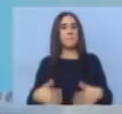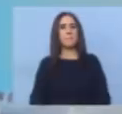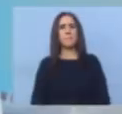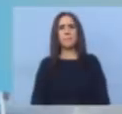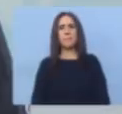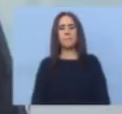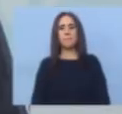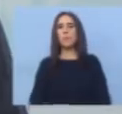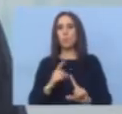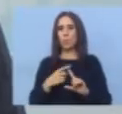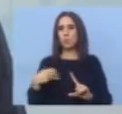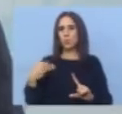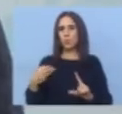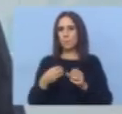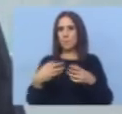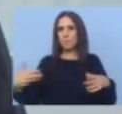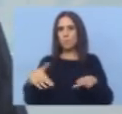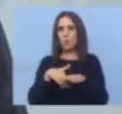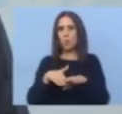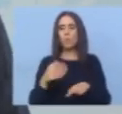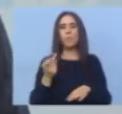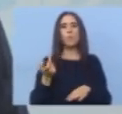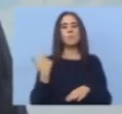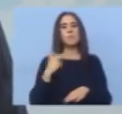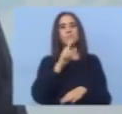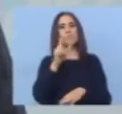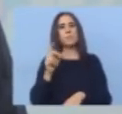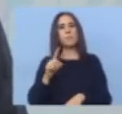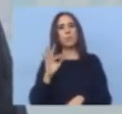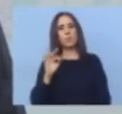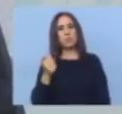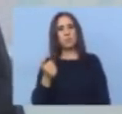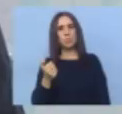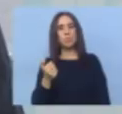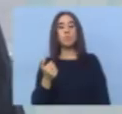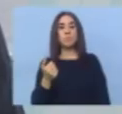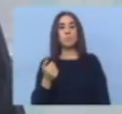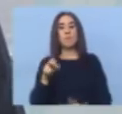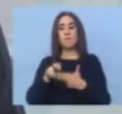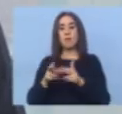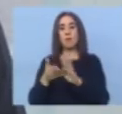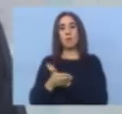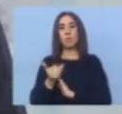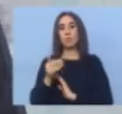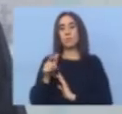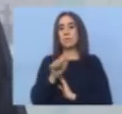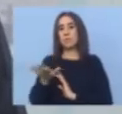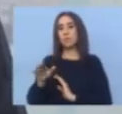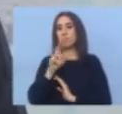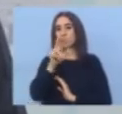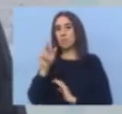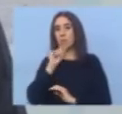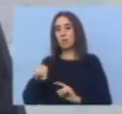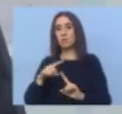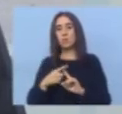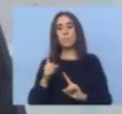anos os participantes aumentam. Por exemplo, o ano passado eram 45 missões, havia vagas para 2.500 missionários, e este ano já foram